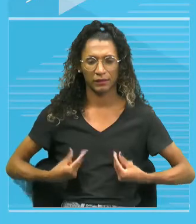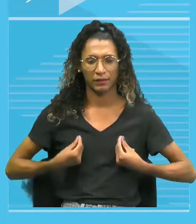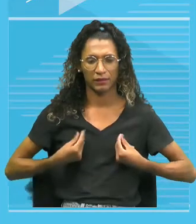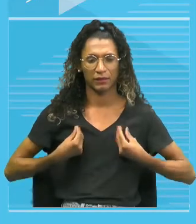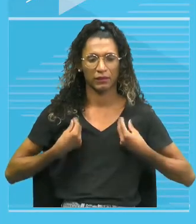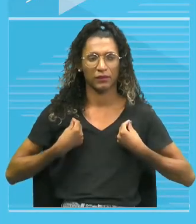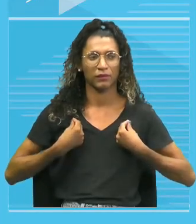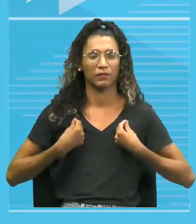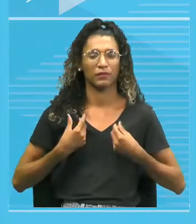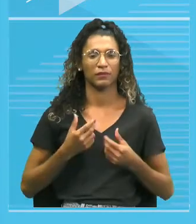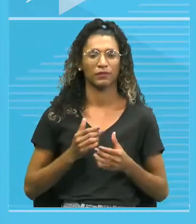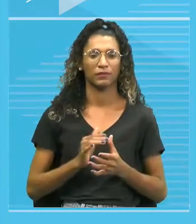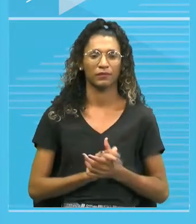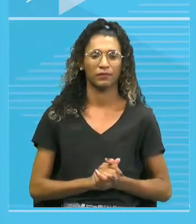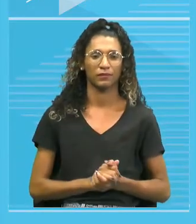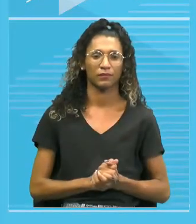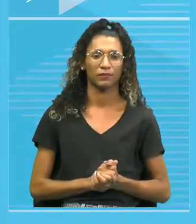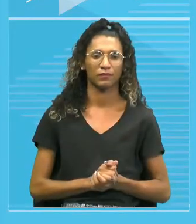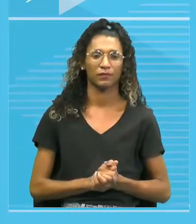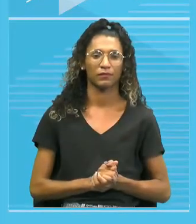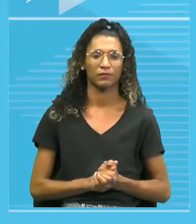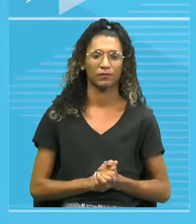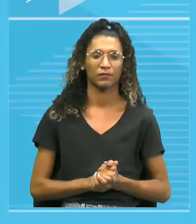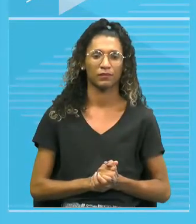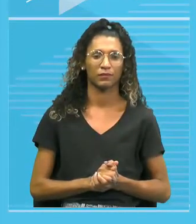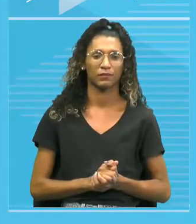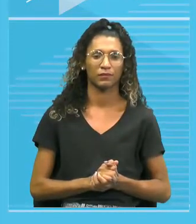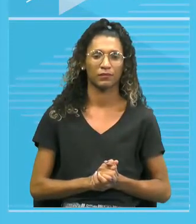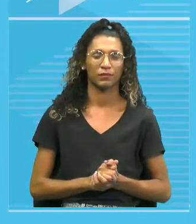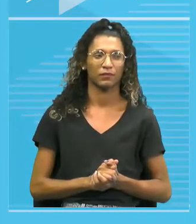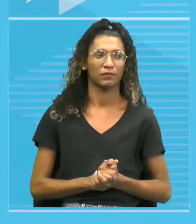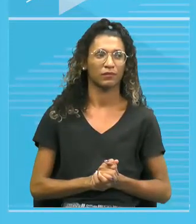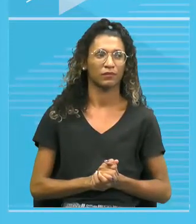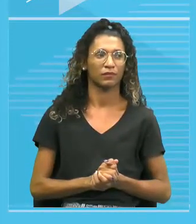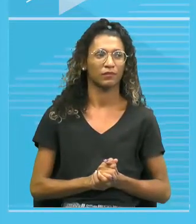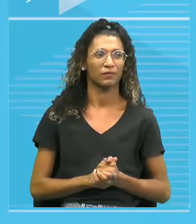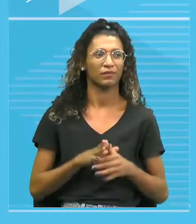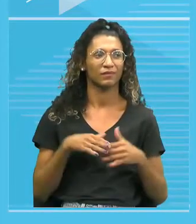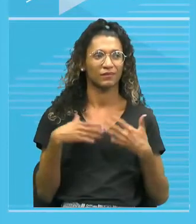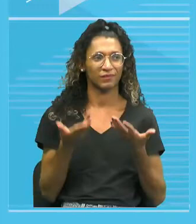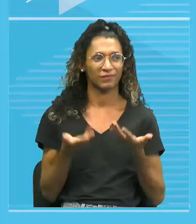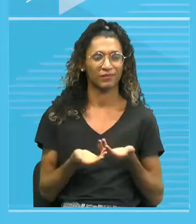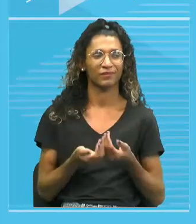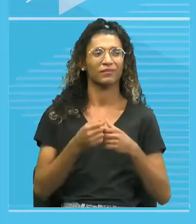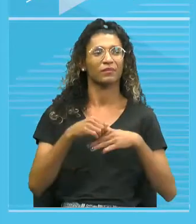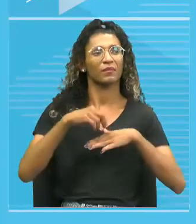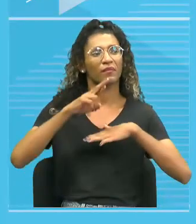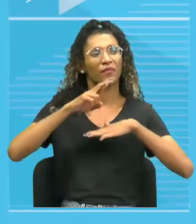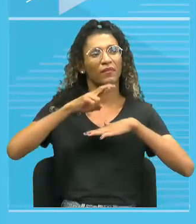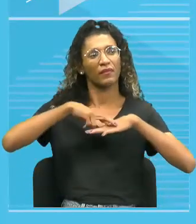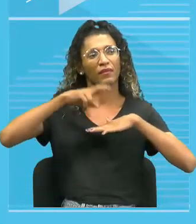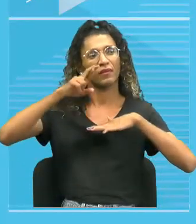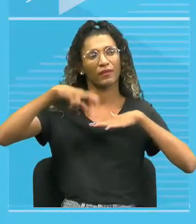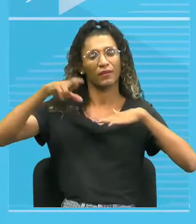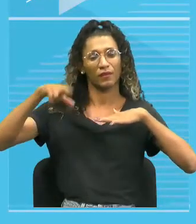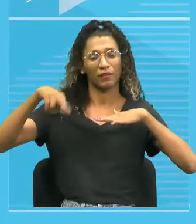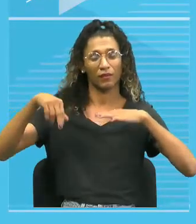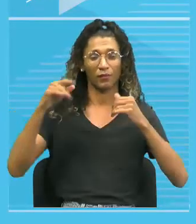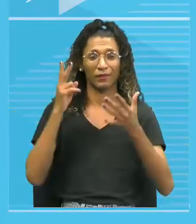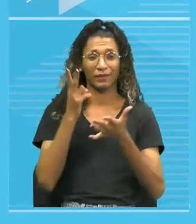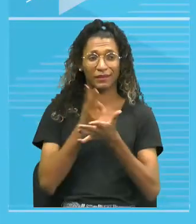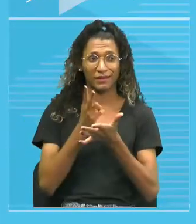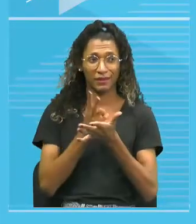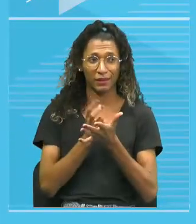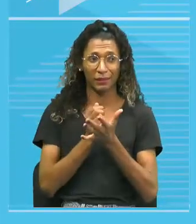como exemplo, você tem aí o câncer. A radiação sempre causa mutação?